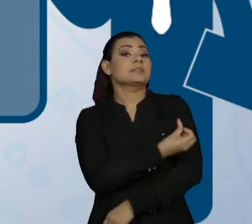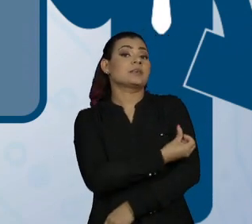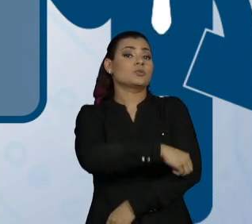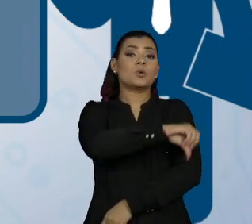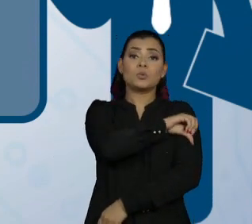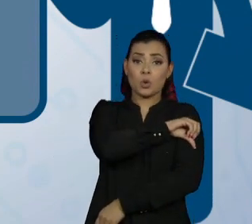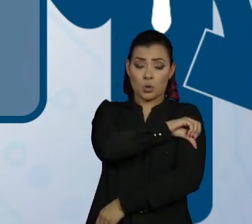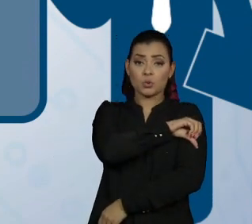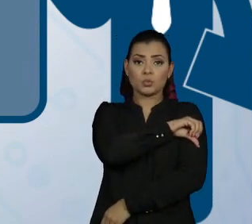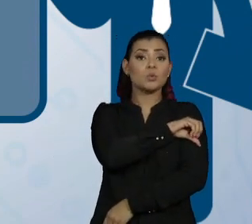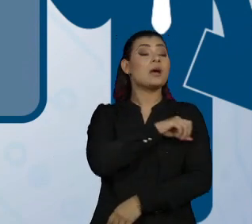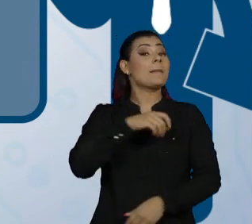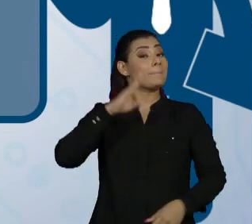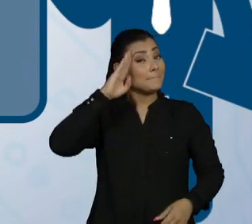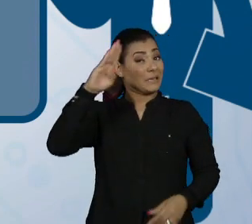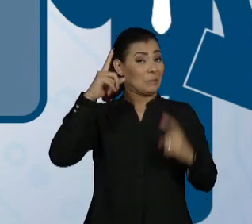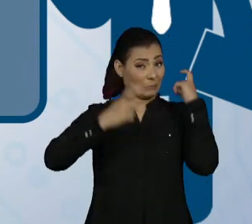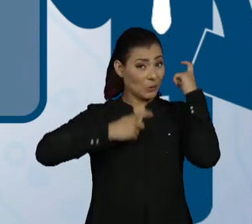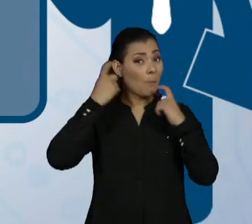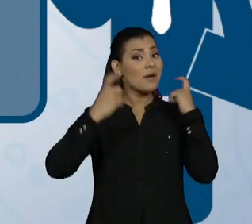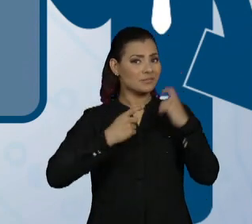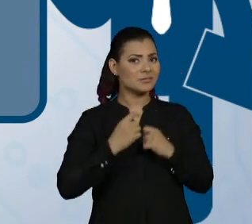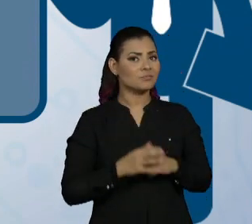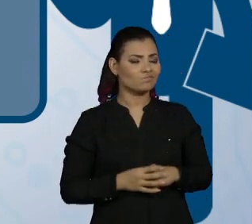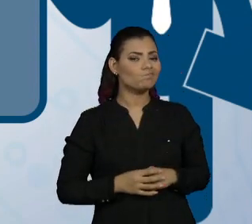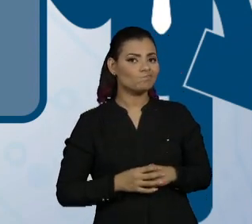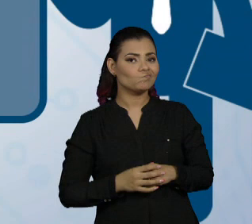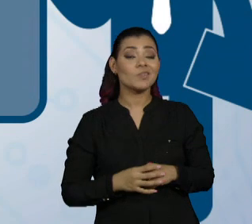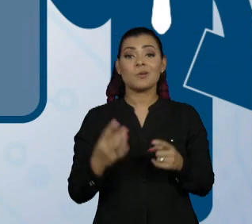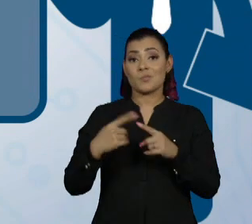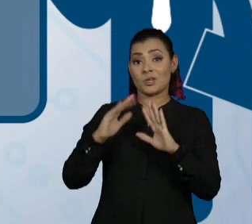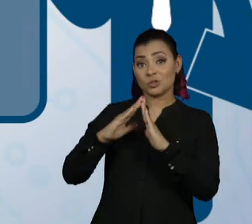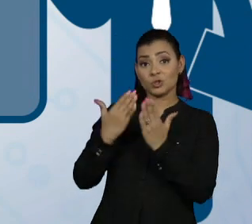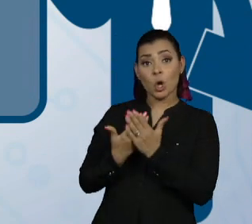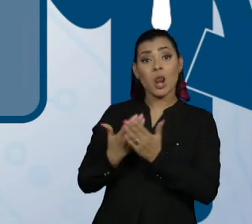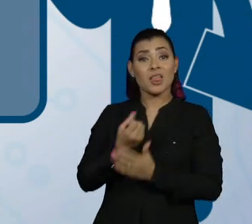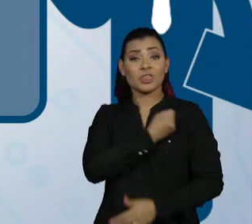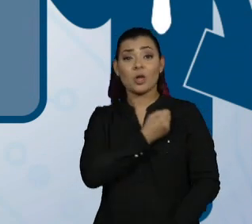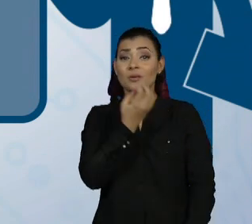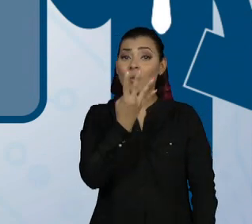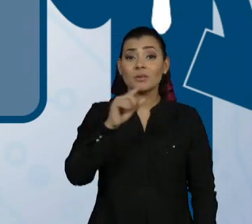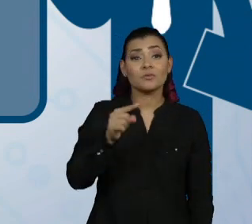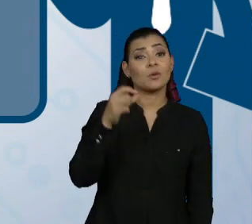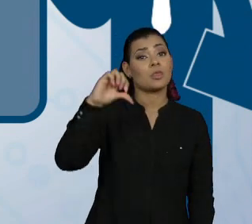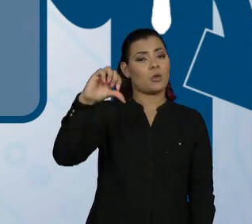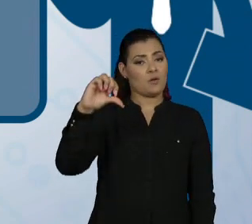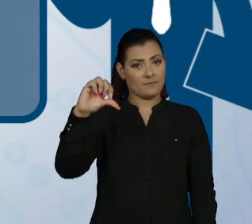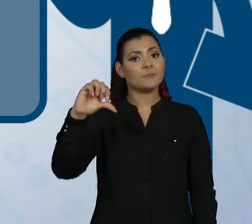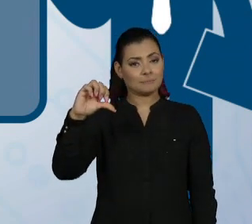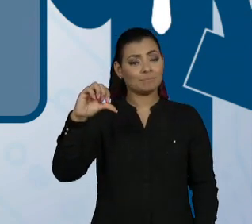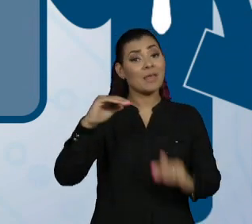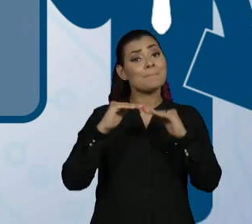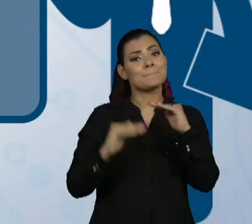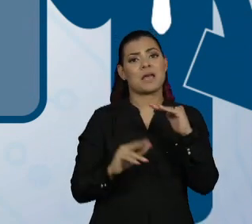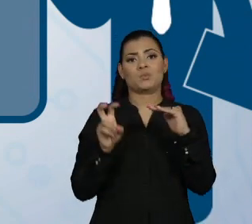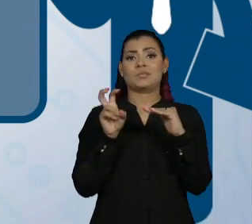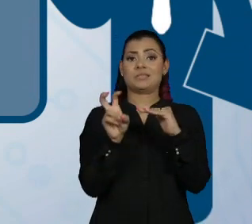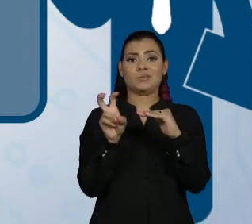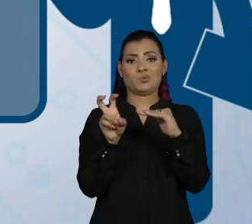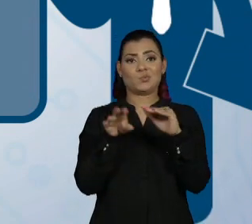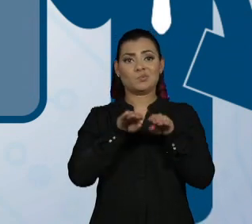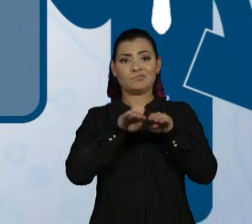ensino fundamental é a mais preocupante. Na média, as escolas do país tiveram nota 4,9, abaixo da meta